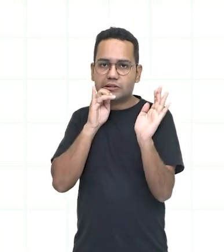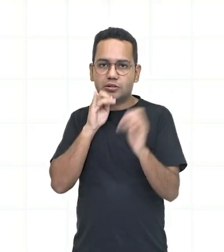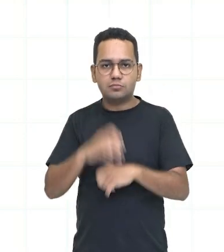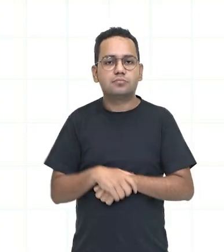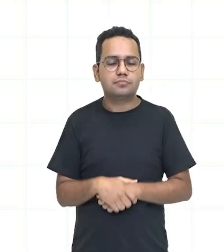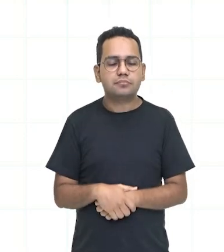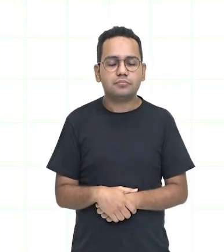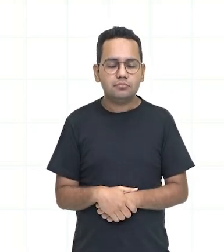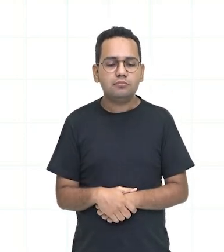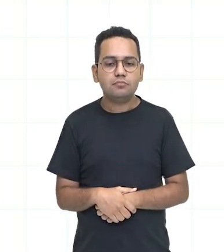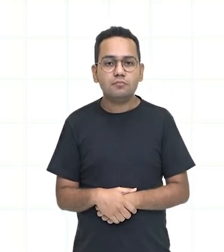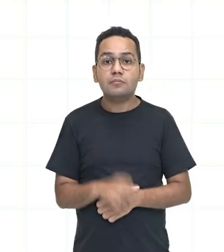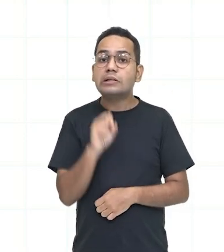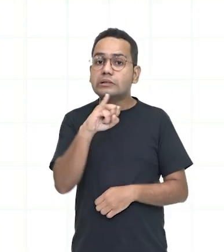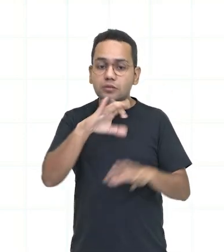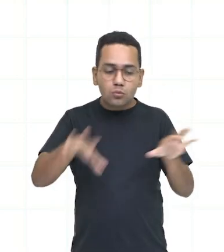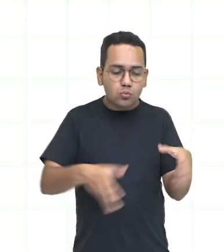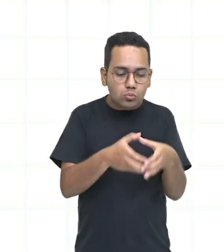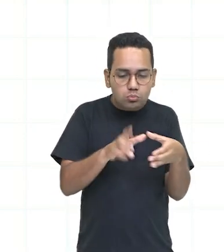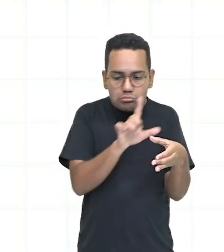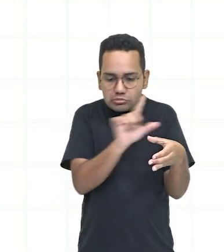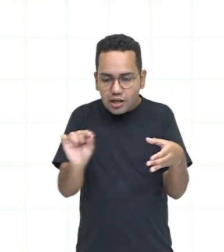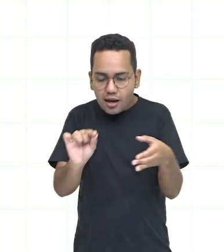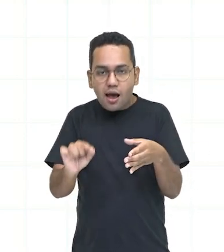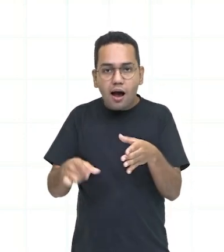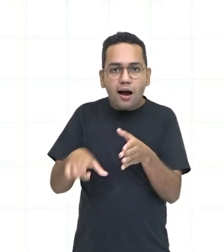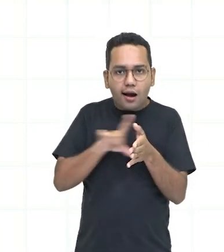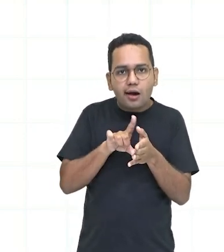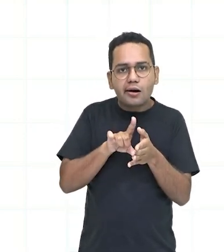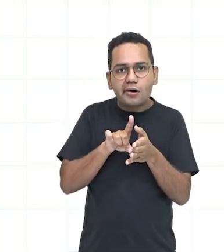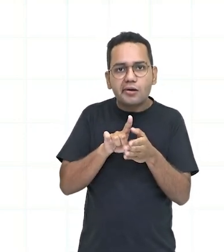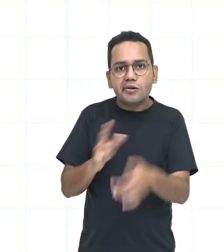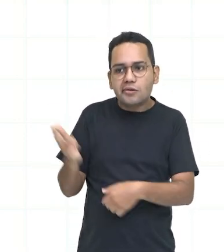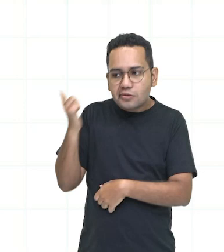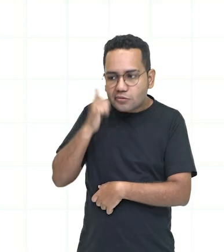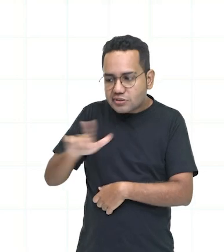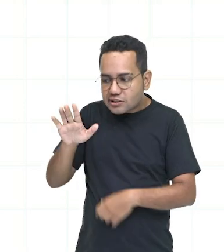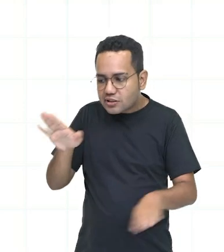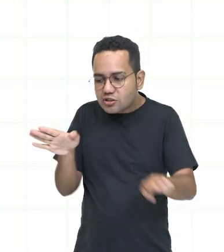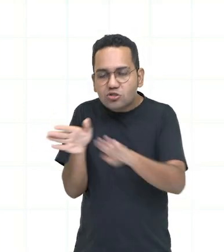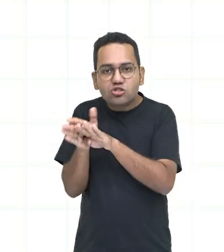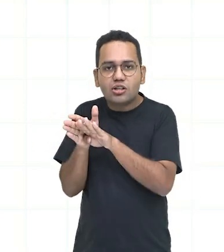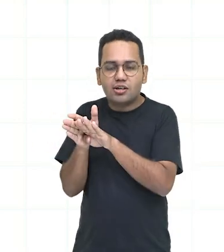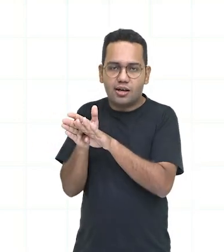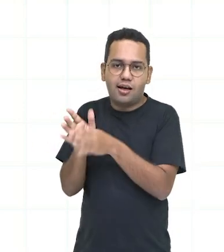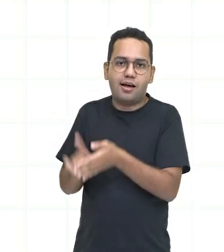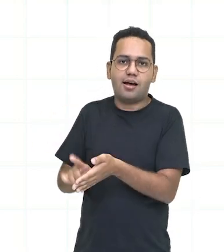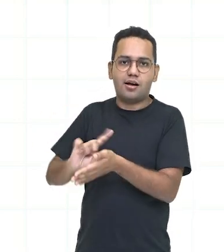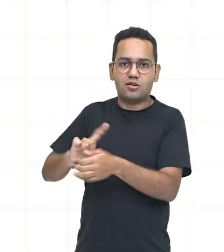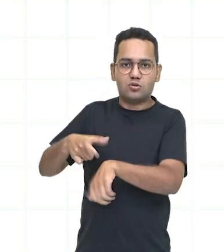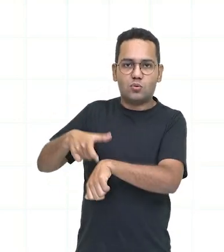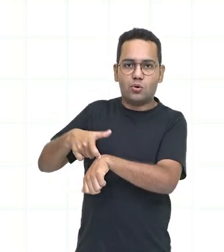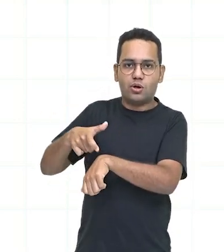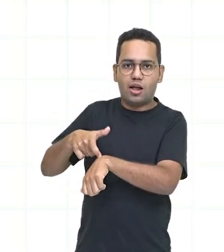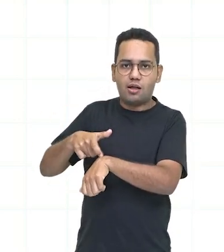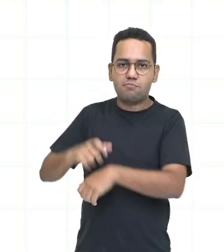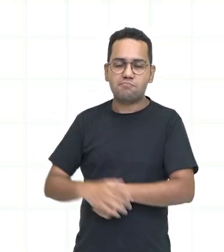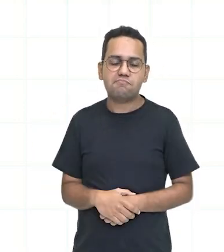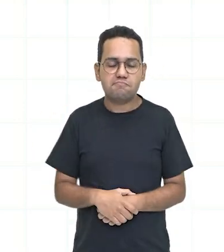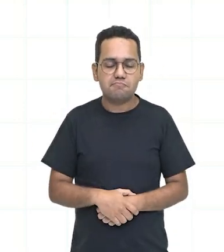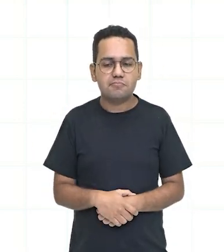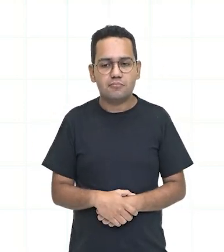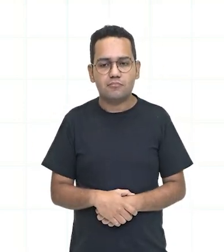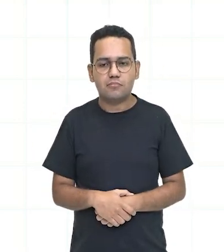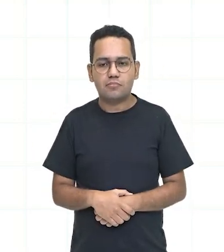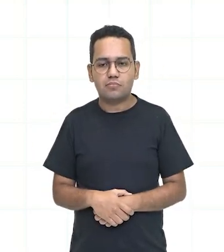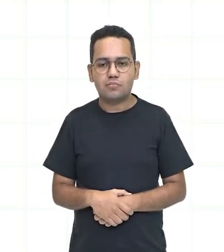eles partirem agora, they will arrive on time. Então, repare que a primeira ação que está no presente, ela indica a ação